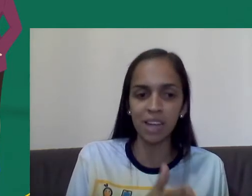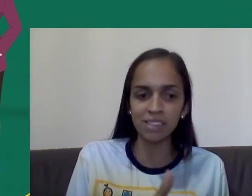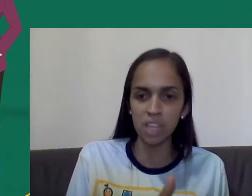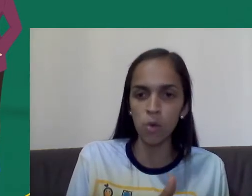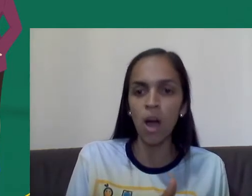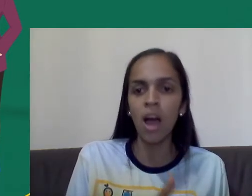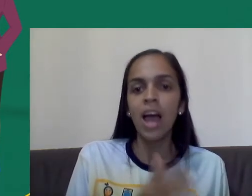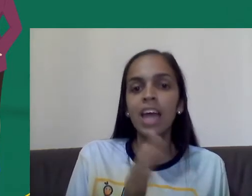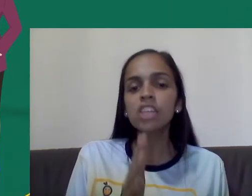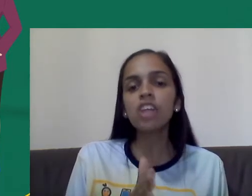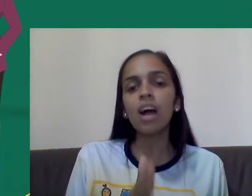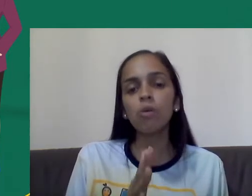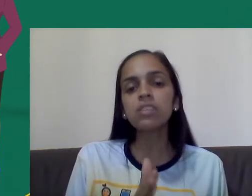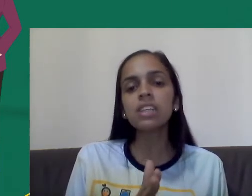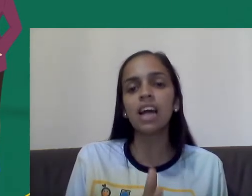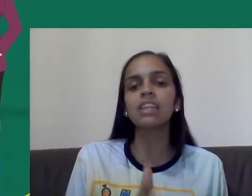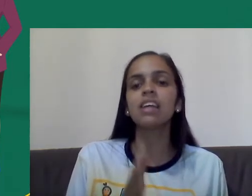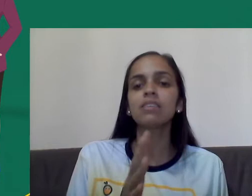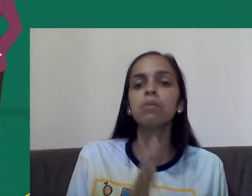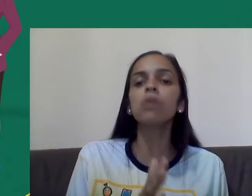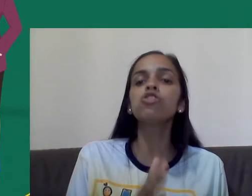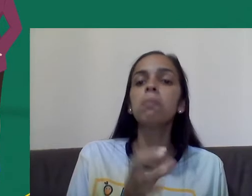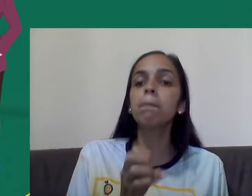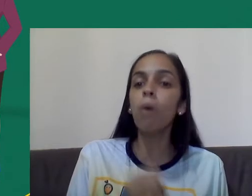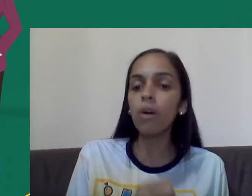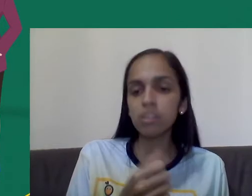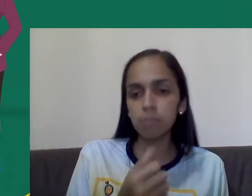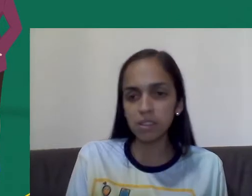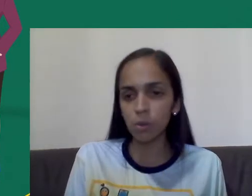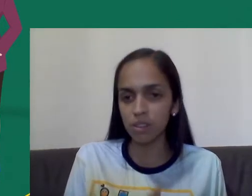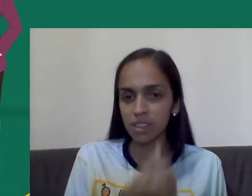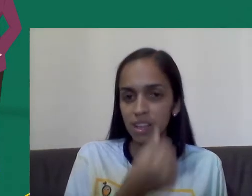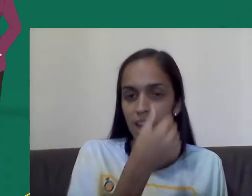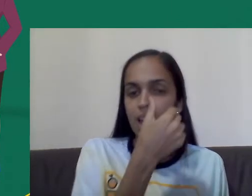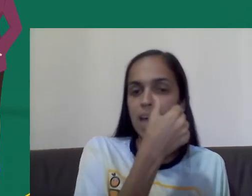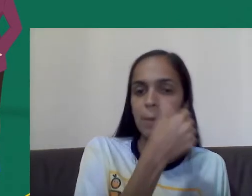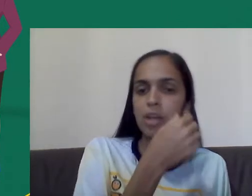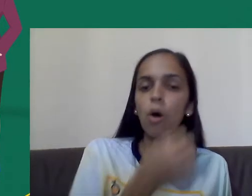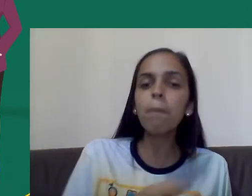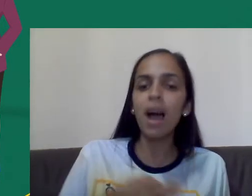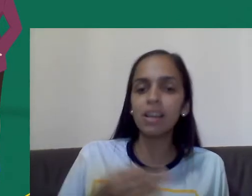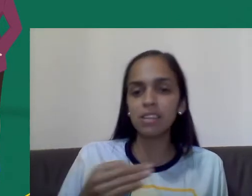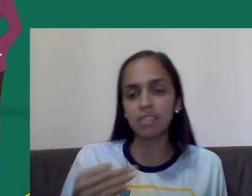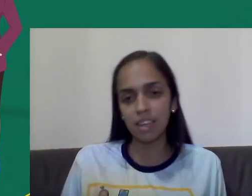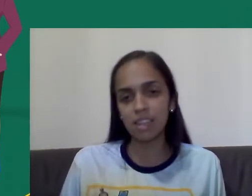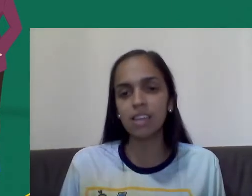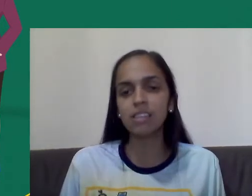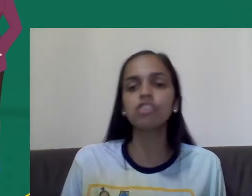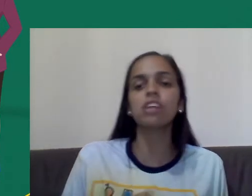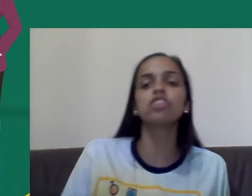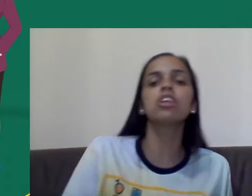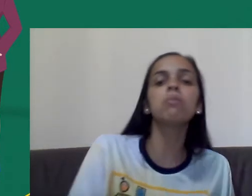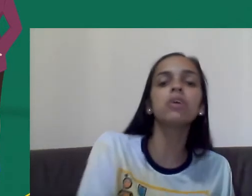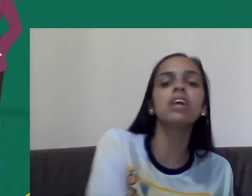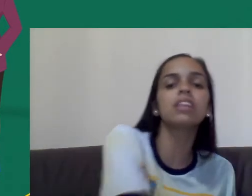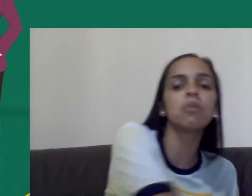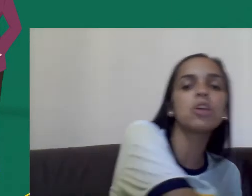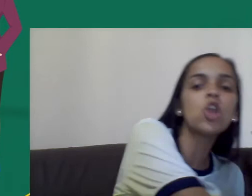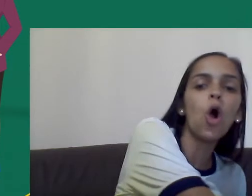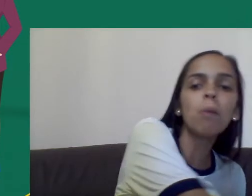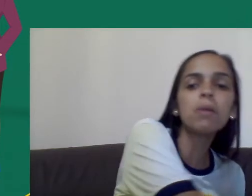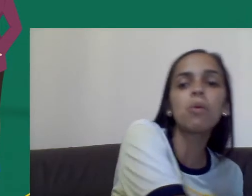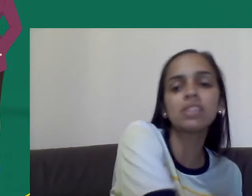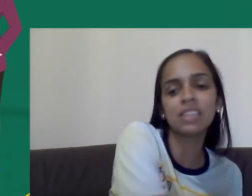no Brasil está concentrada nas mãos de poucas pessoas, e a menor parte dessa riqueza está distribuída entre